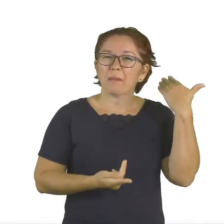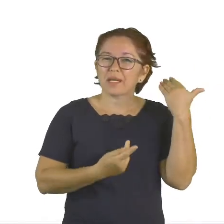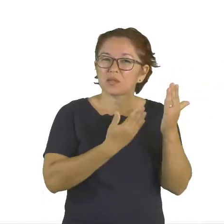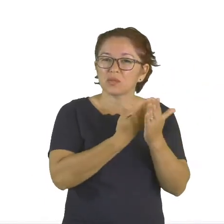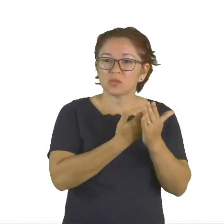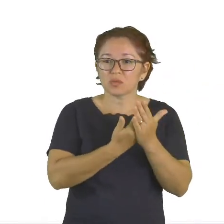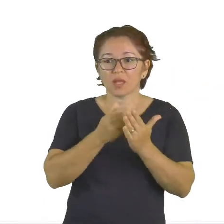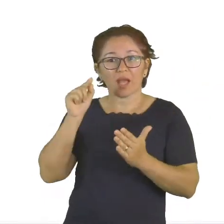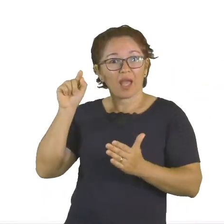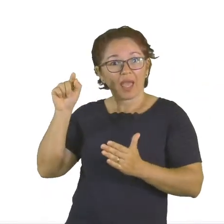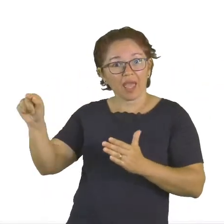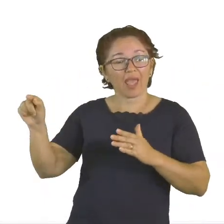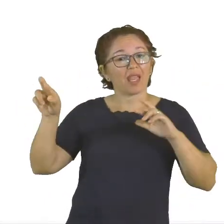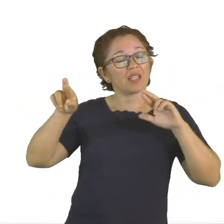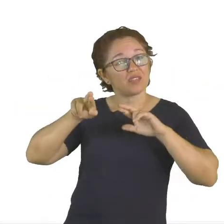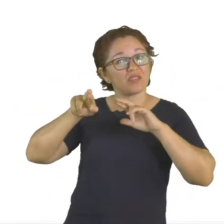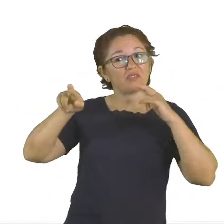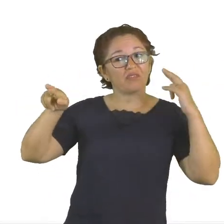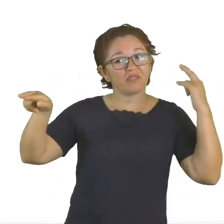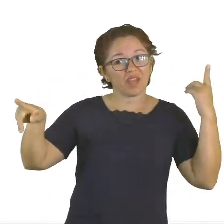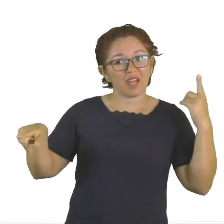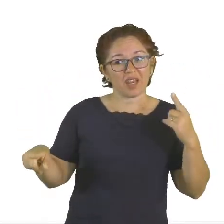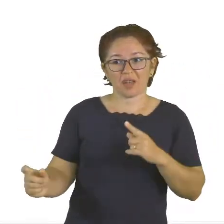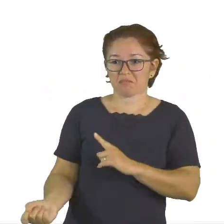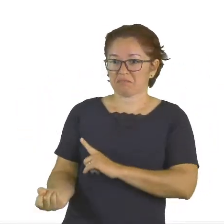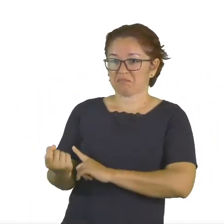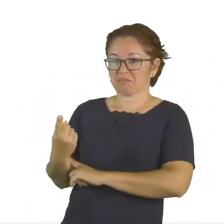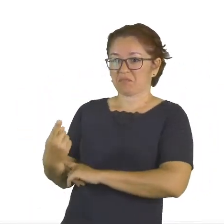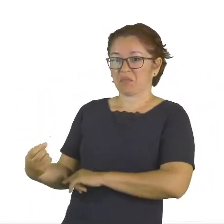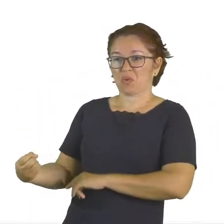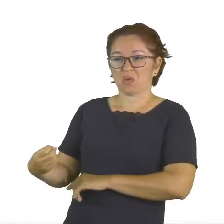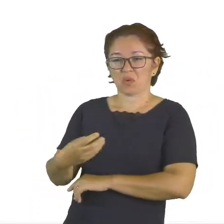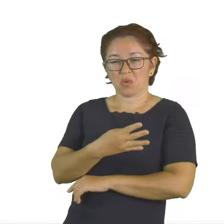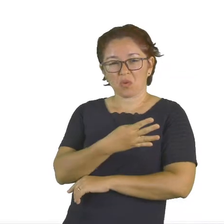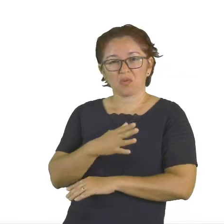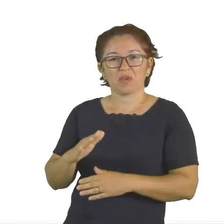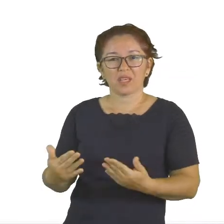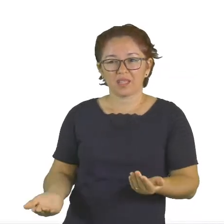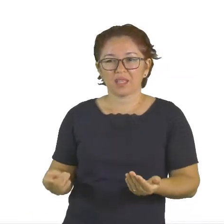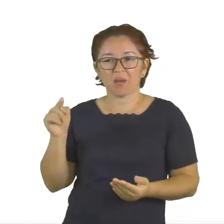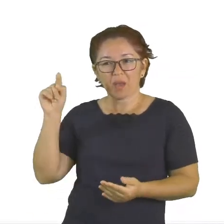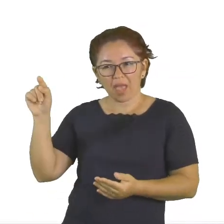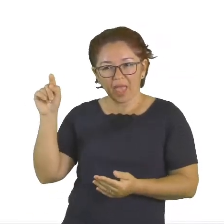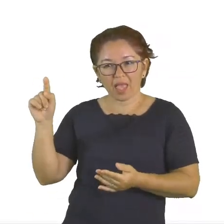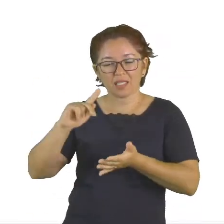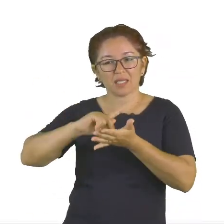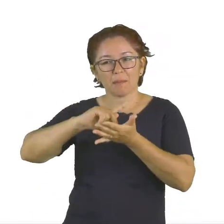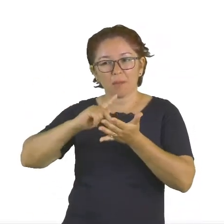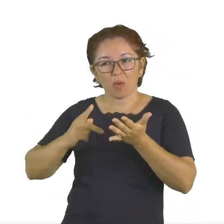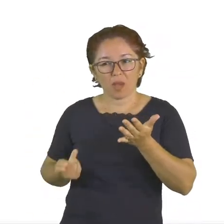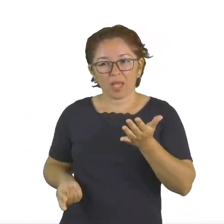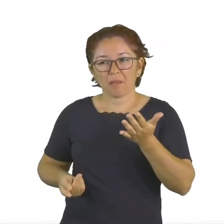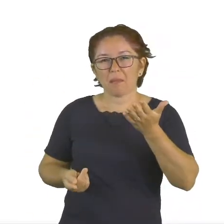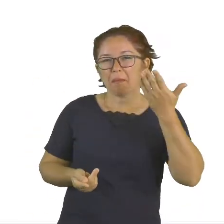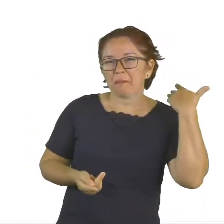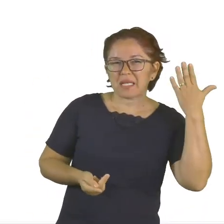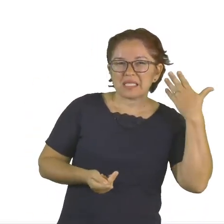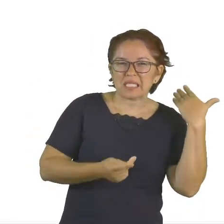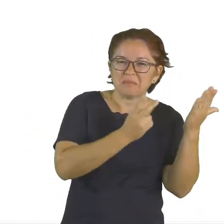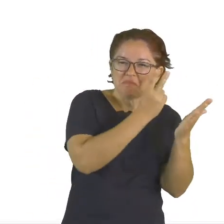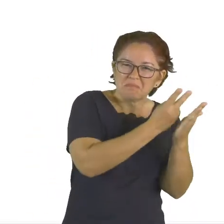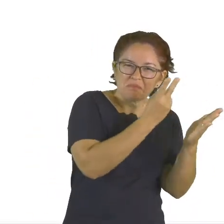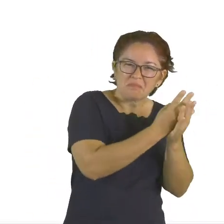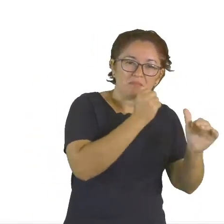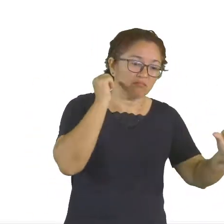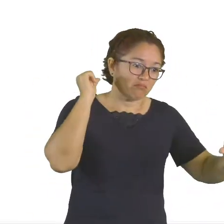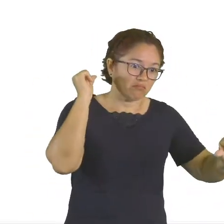anterior. Ele veio com inovação. Então, foi um movimento literário que rompeu com algumas